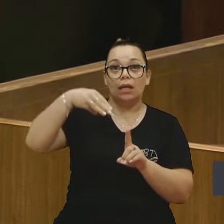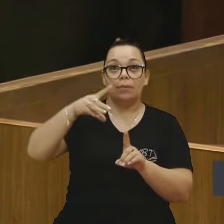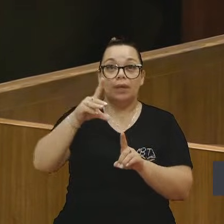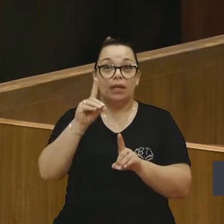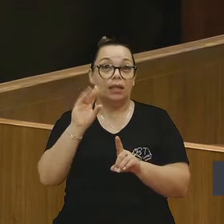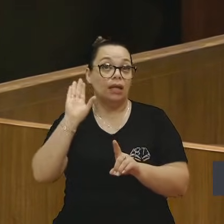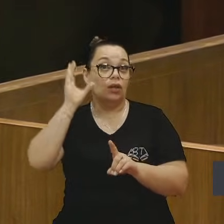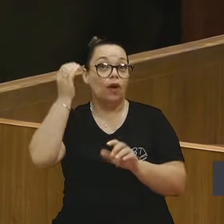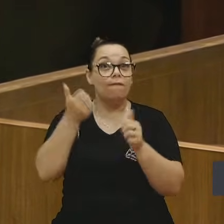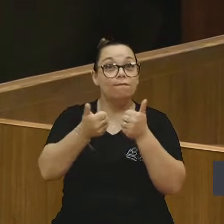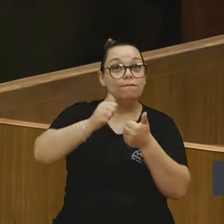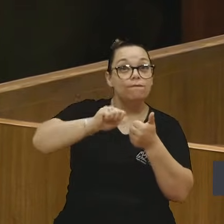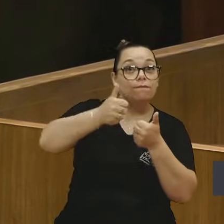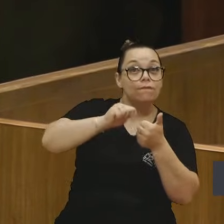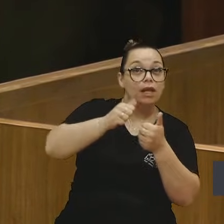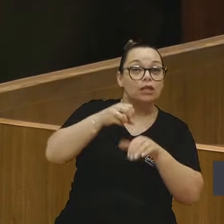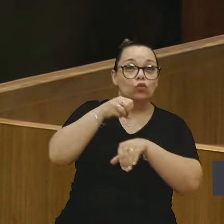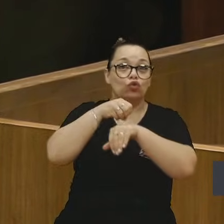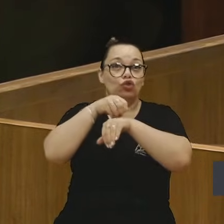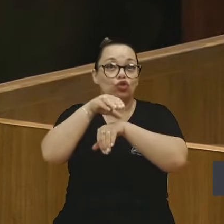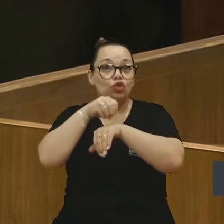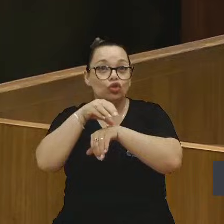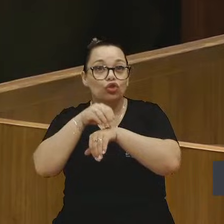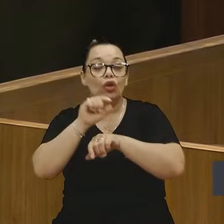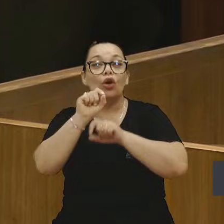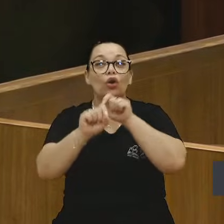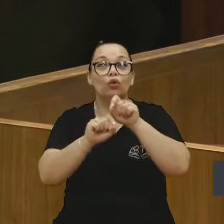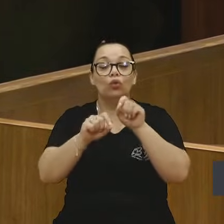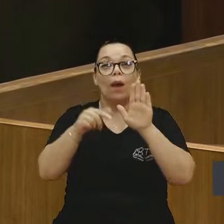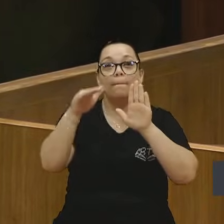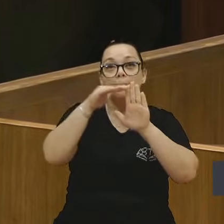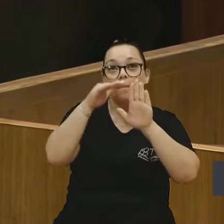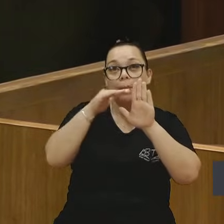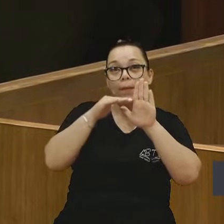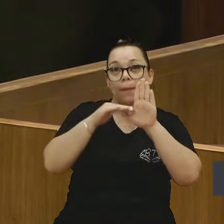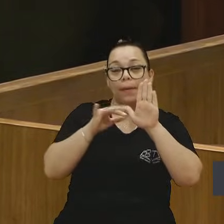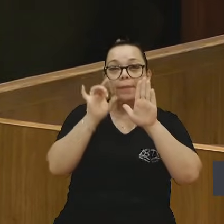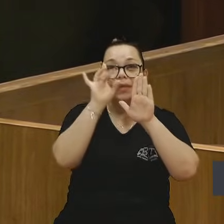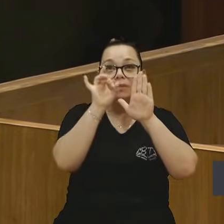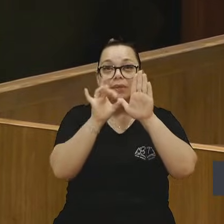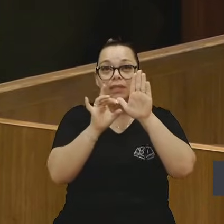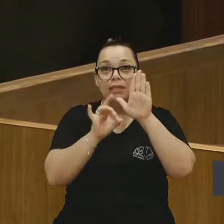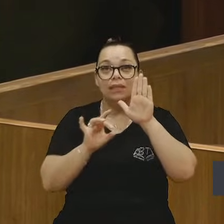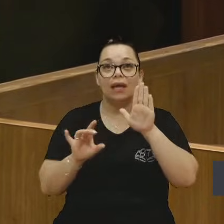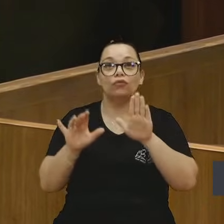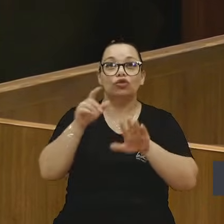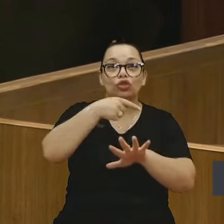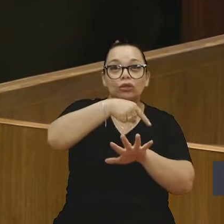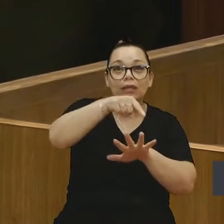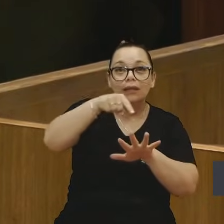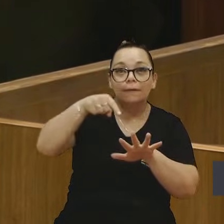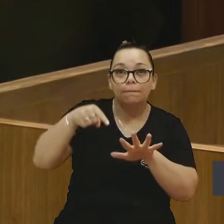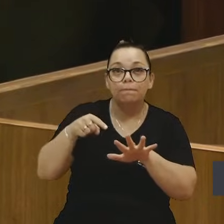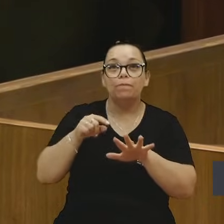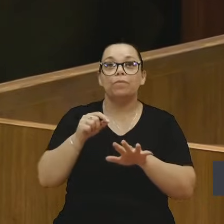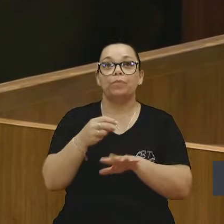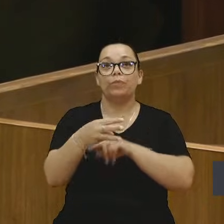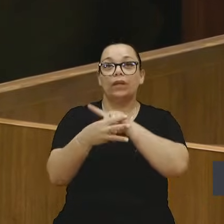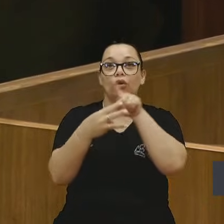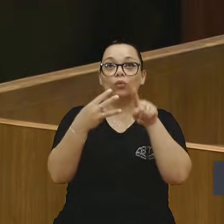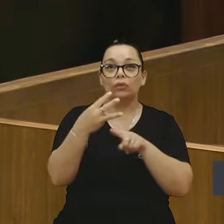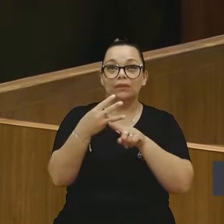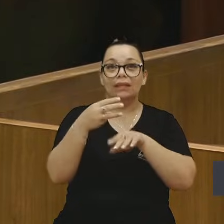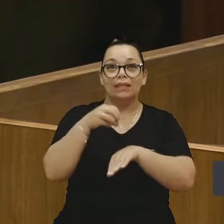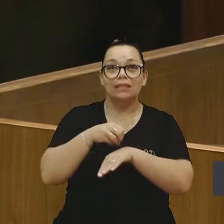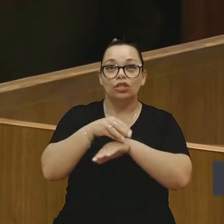a avaliação dos indicados através de pontuação específica de cada categoria, e os 3 indicados